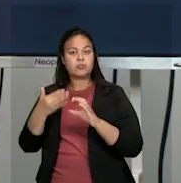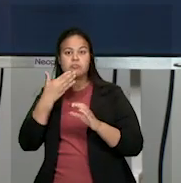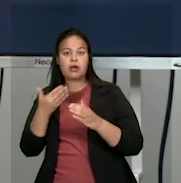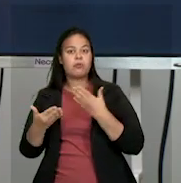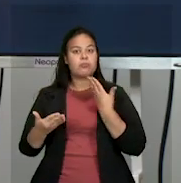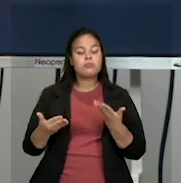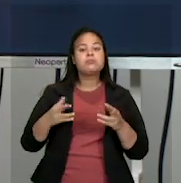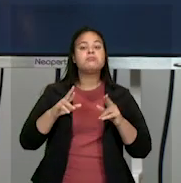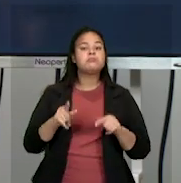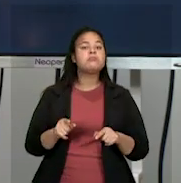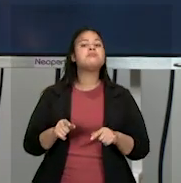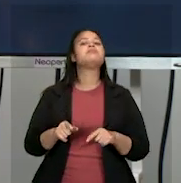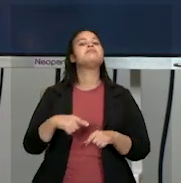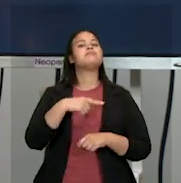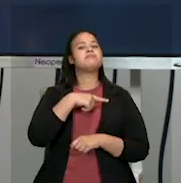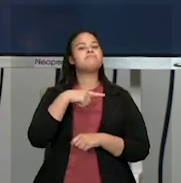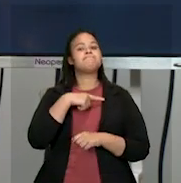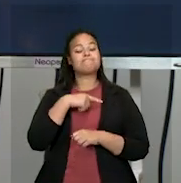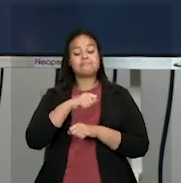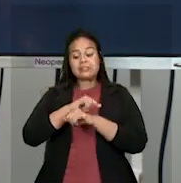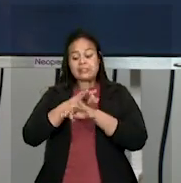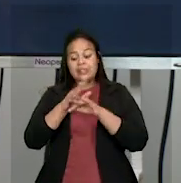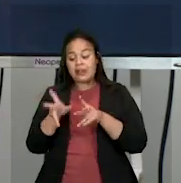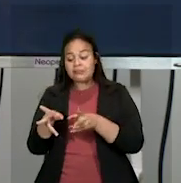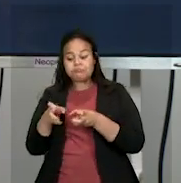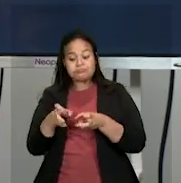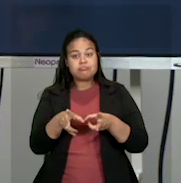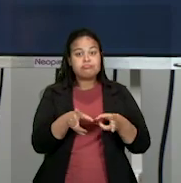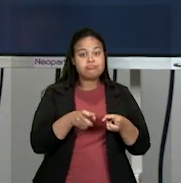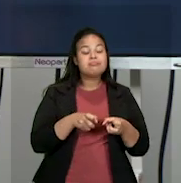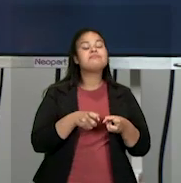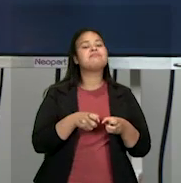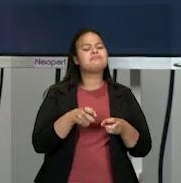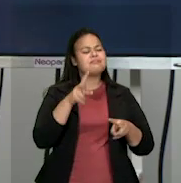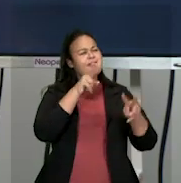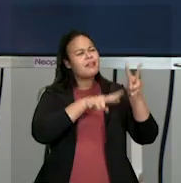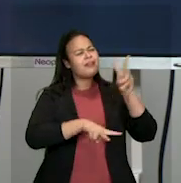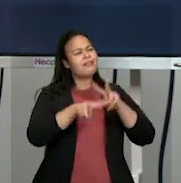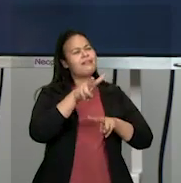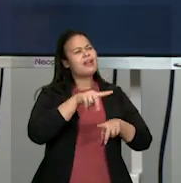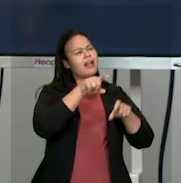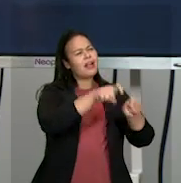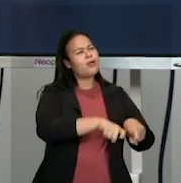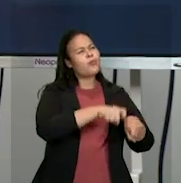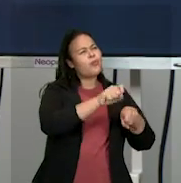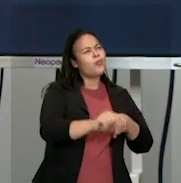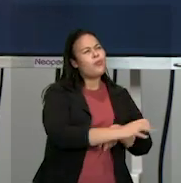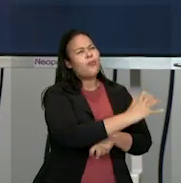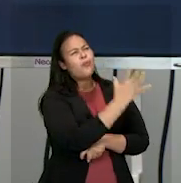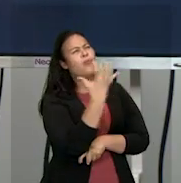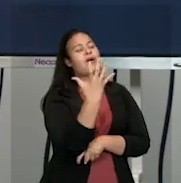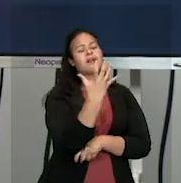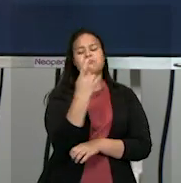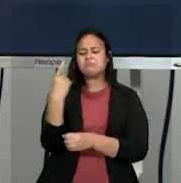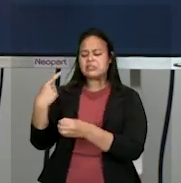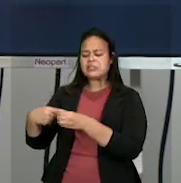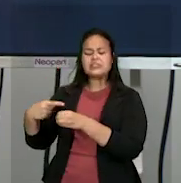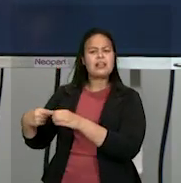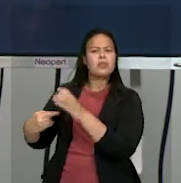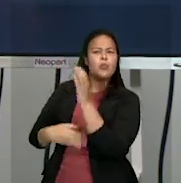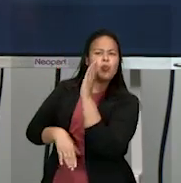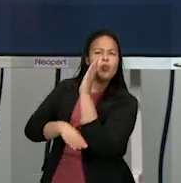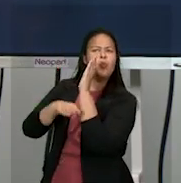diferentes, elas são bastante evidentes. Você vê uma paisagem rural e vê uma paisagem